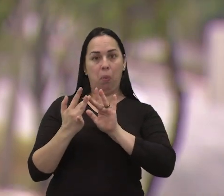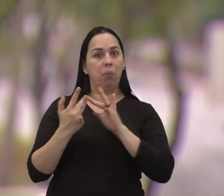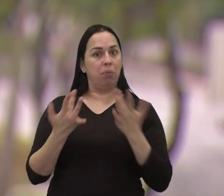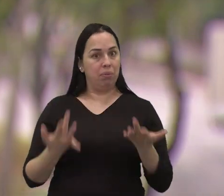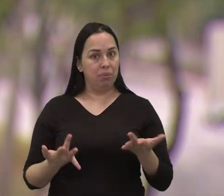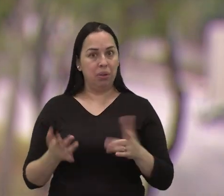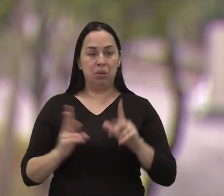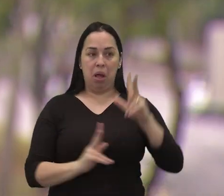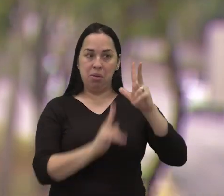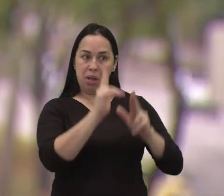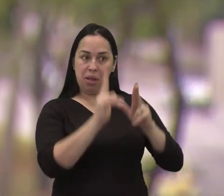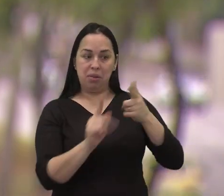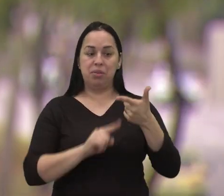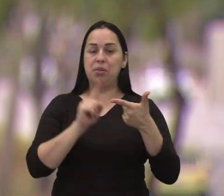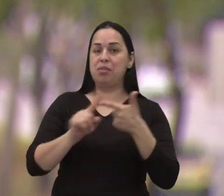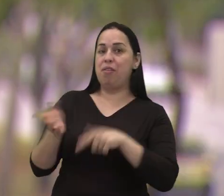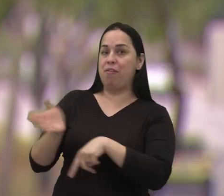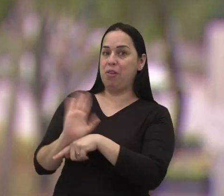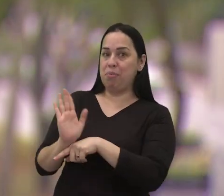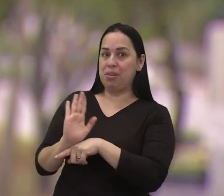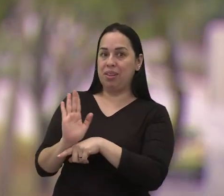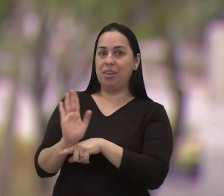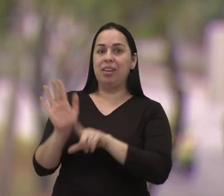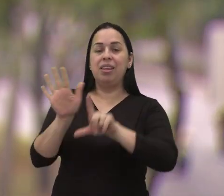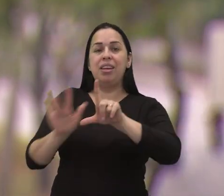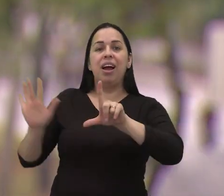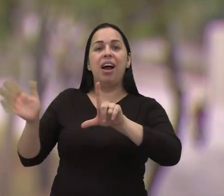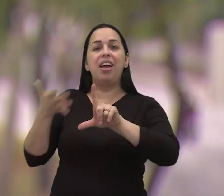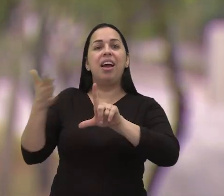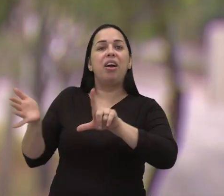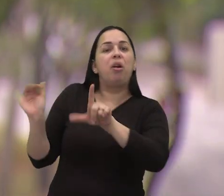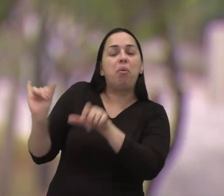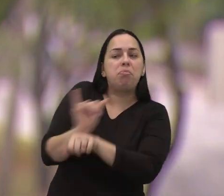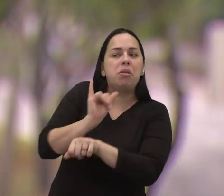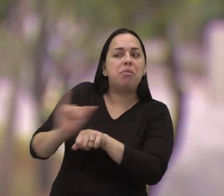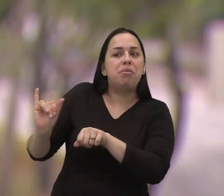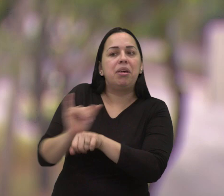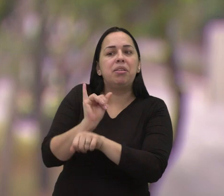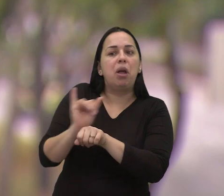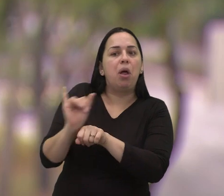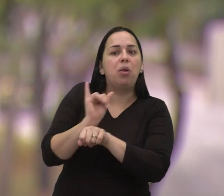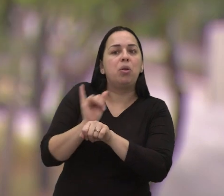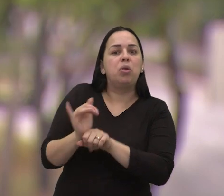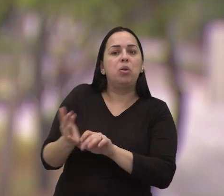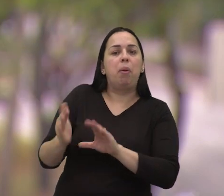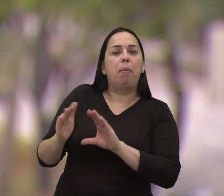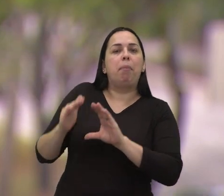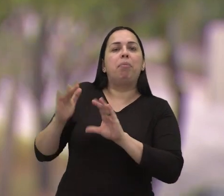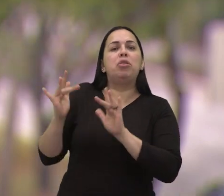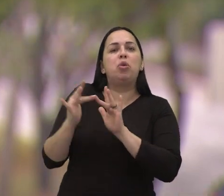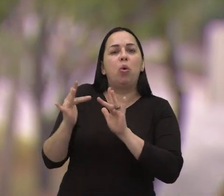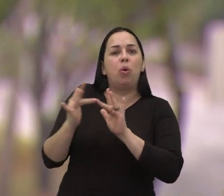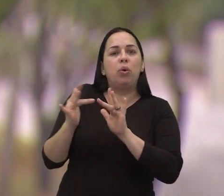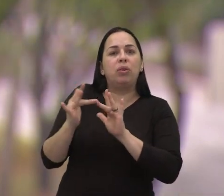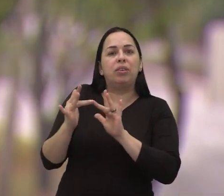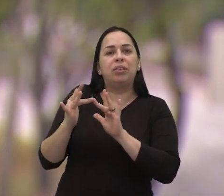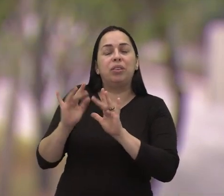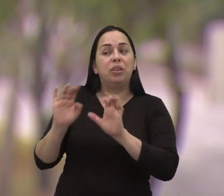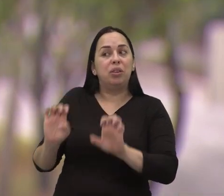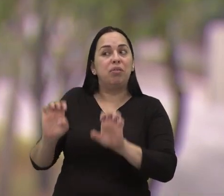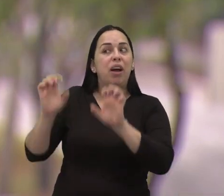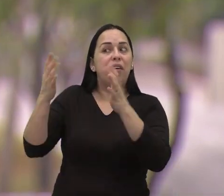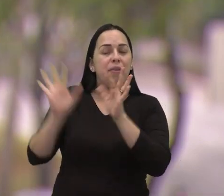nós. Além das séries e dos filmes, as plataformas também procuram maneiras de manter o contato com o público através